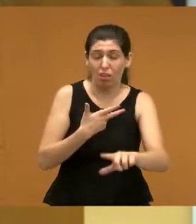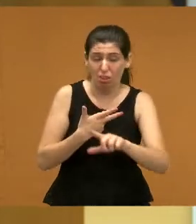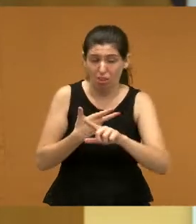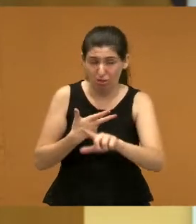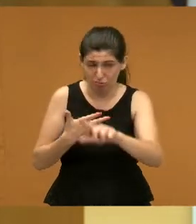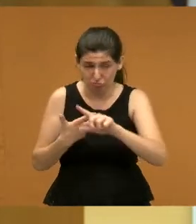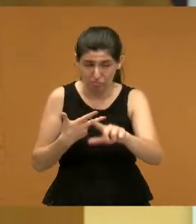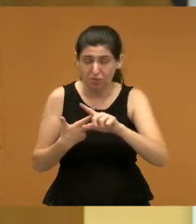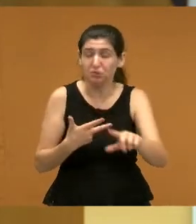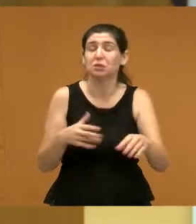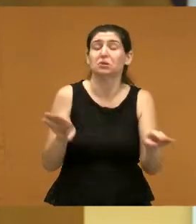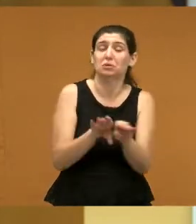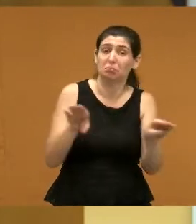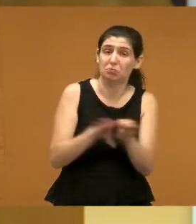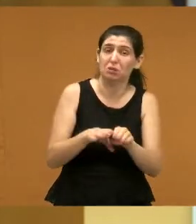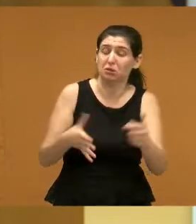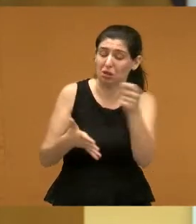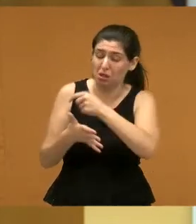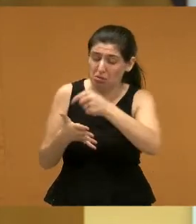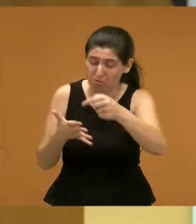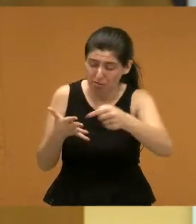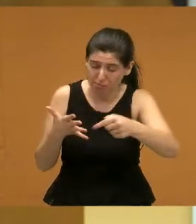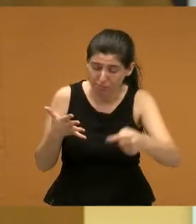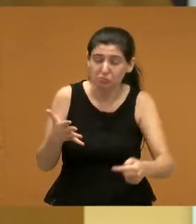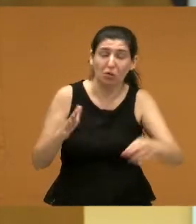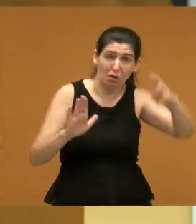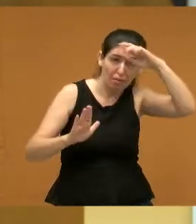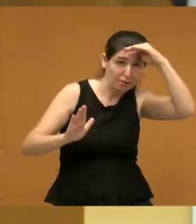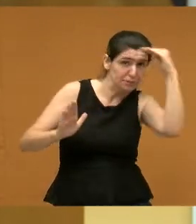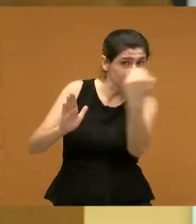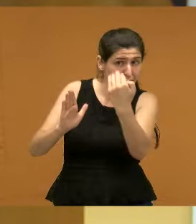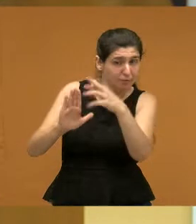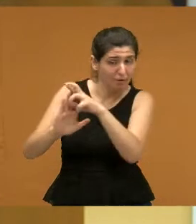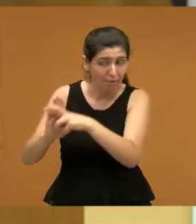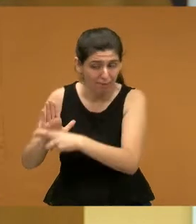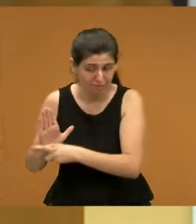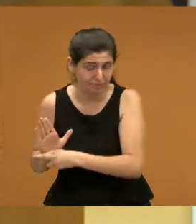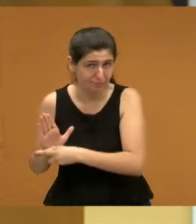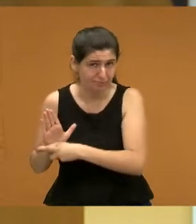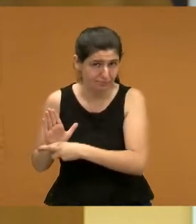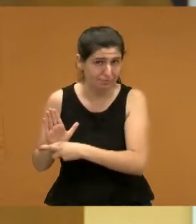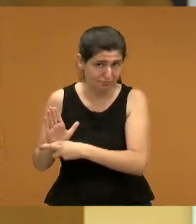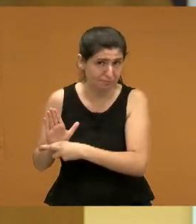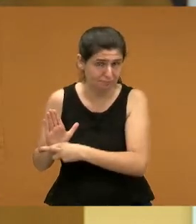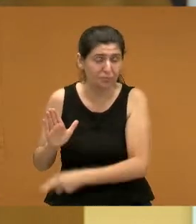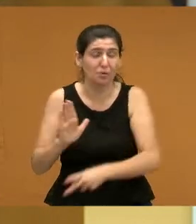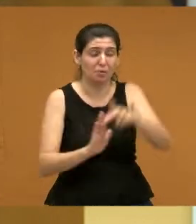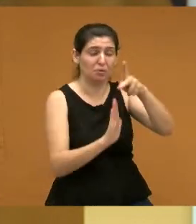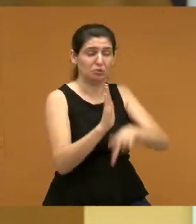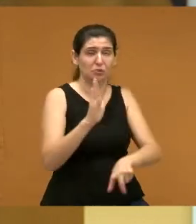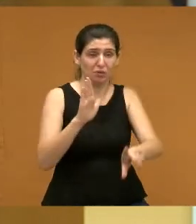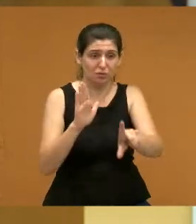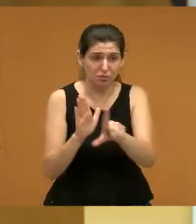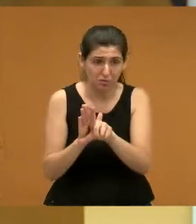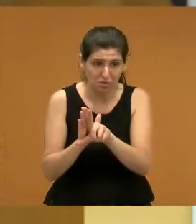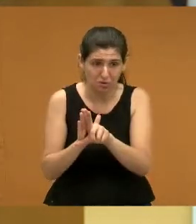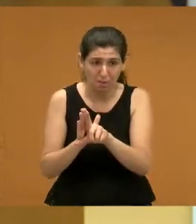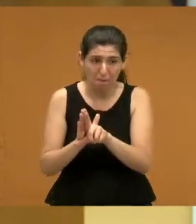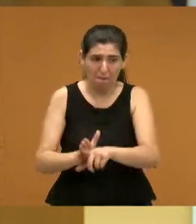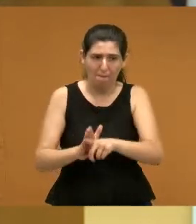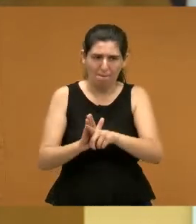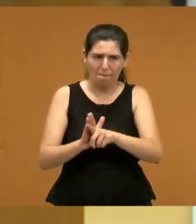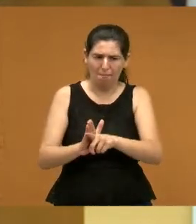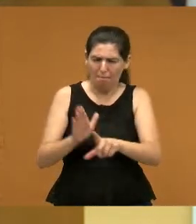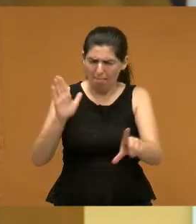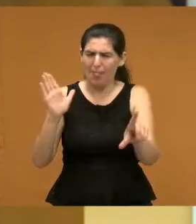de diversos acórdãos e instrumentos normativos. Ressalta-se que esse projeto de lei possui sólido escopo legal,